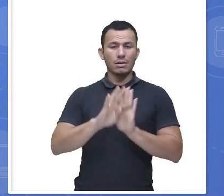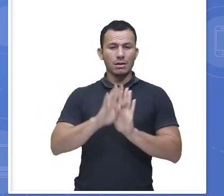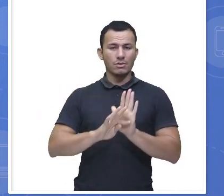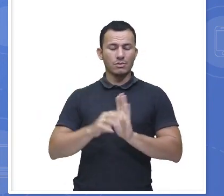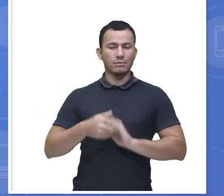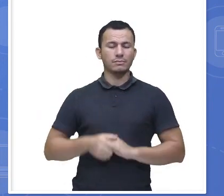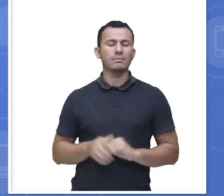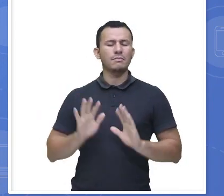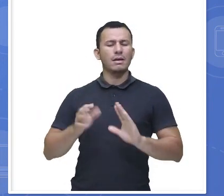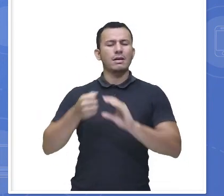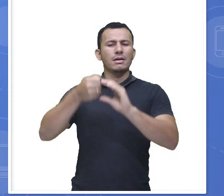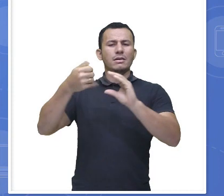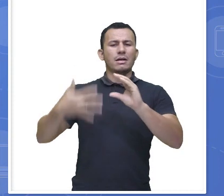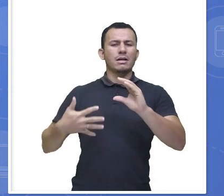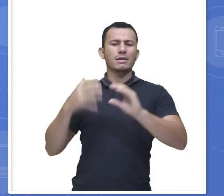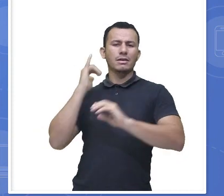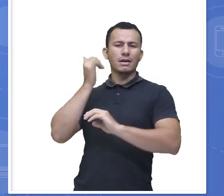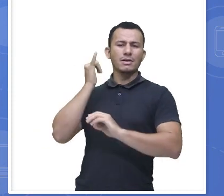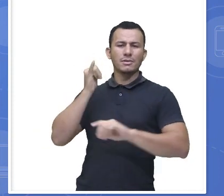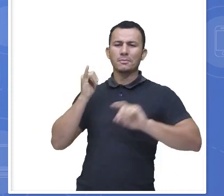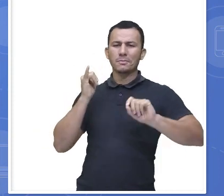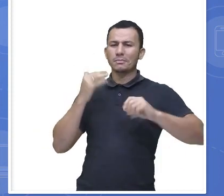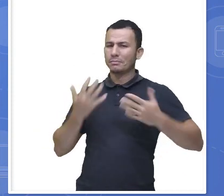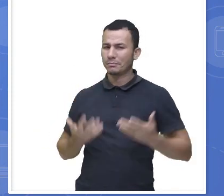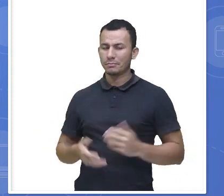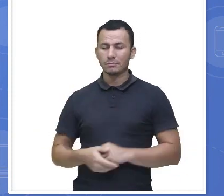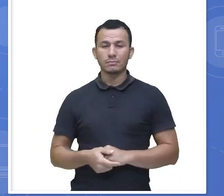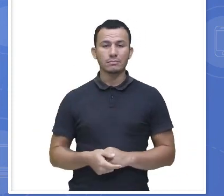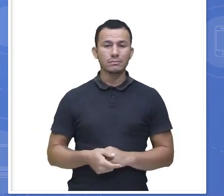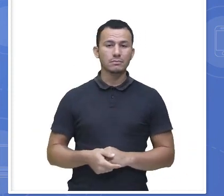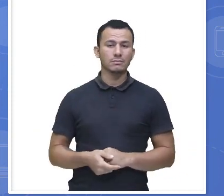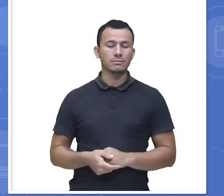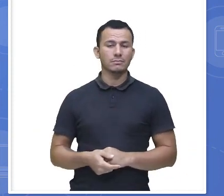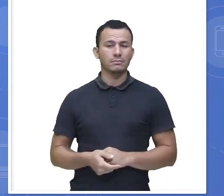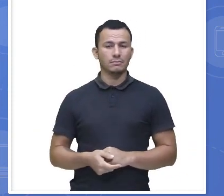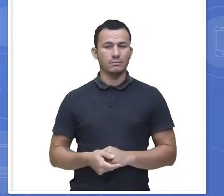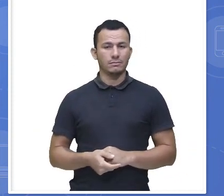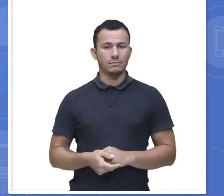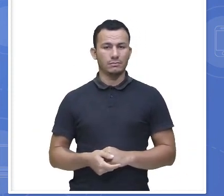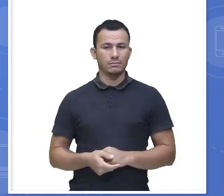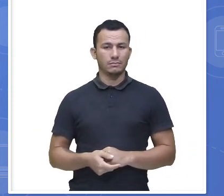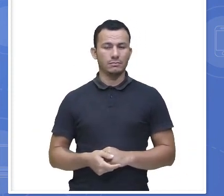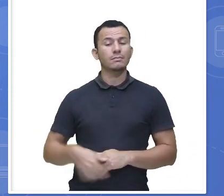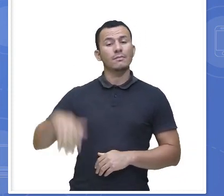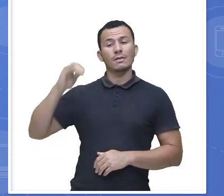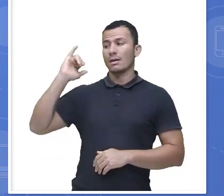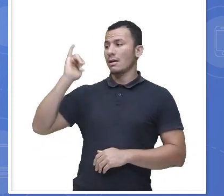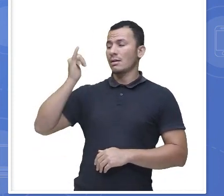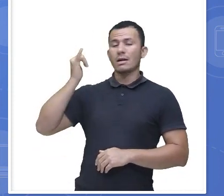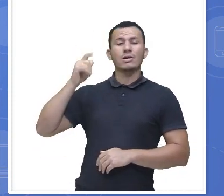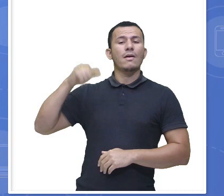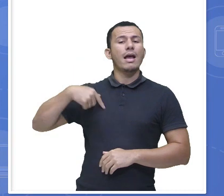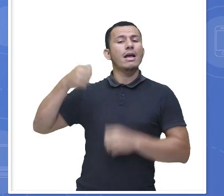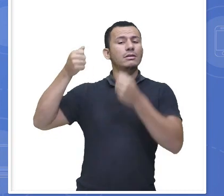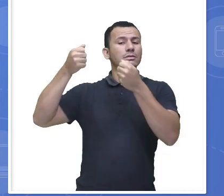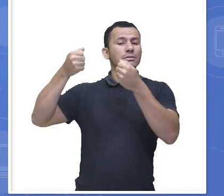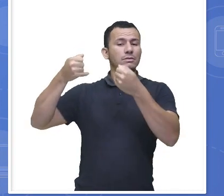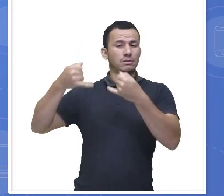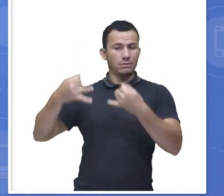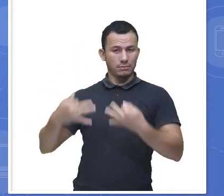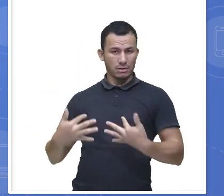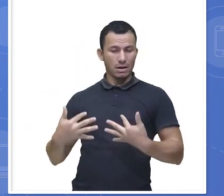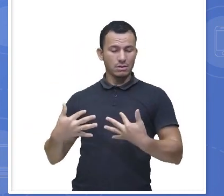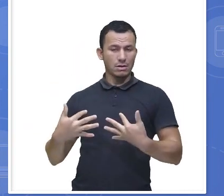que caracteriza a narração? A narração vai se caracterizar pelo relato